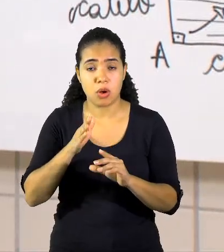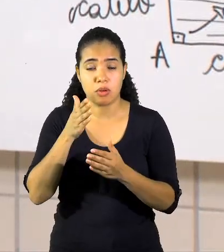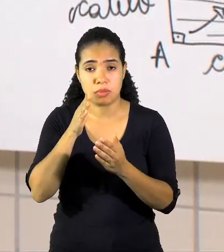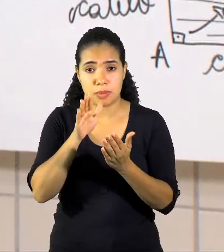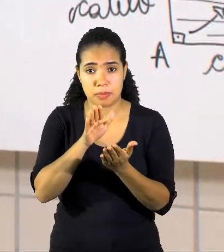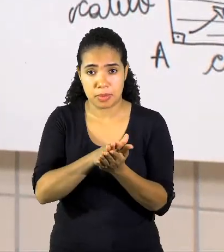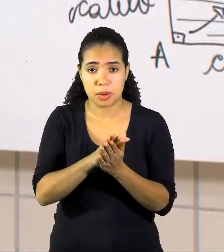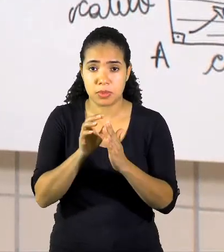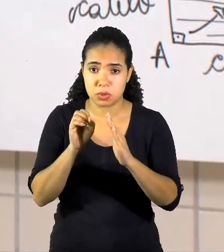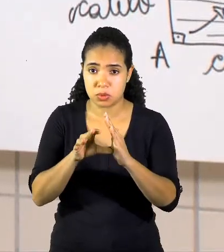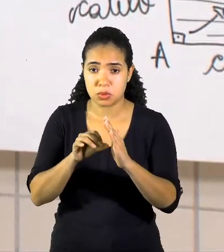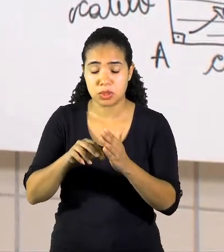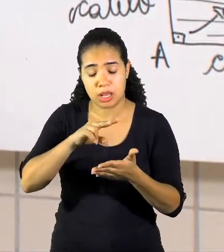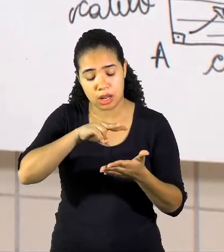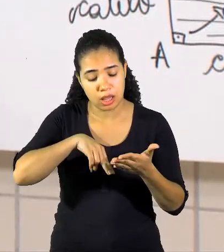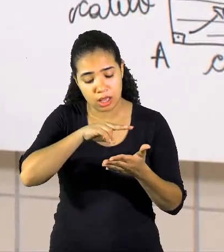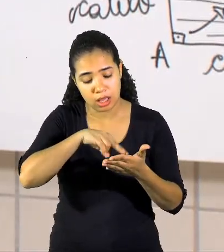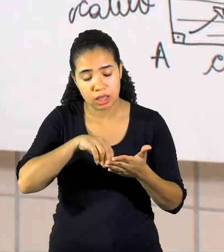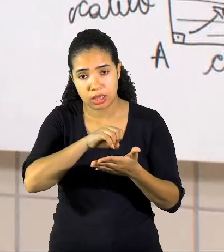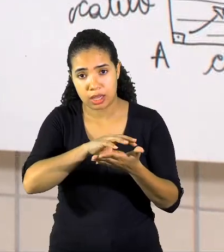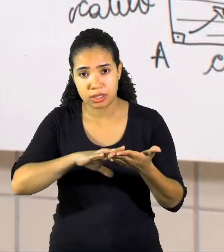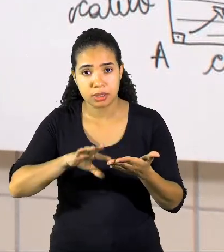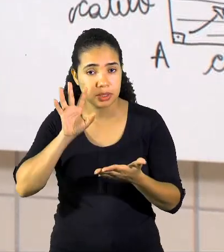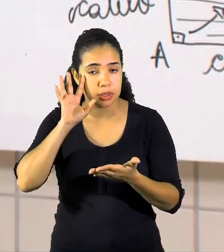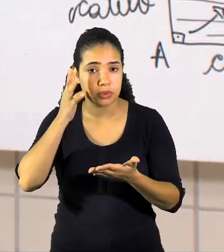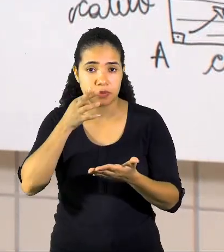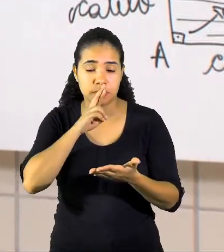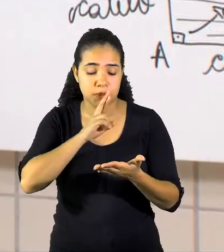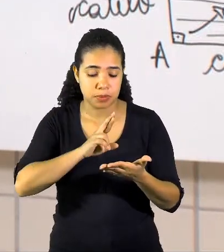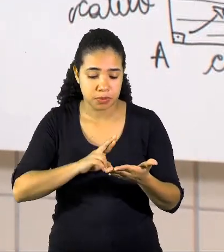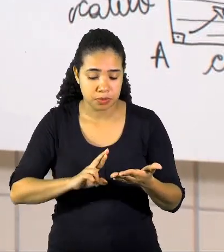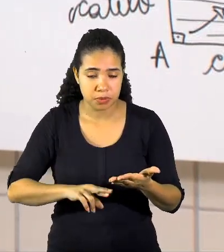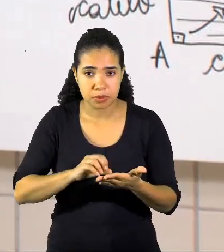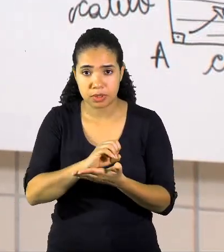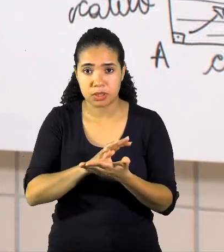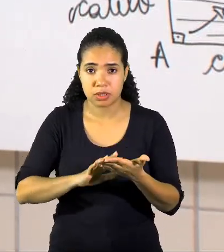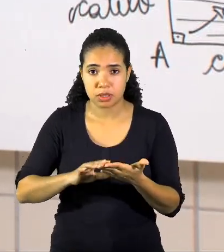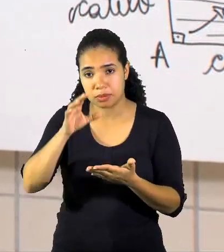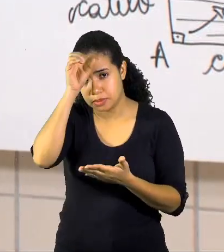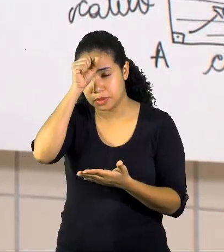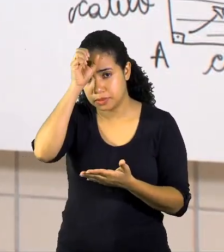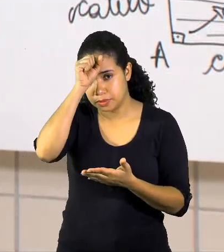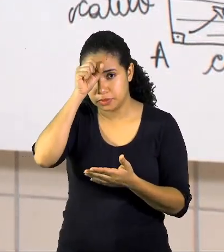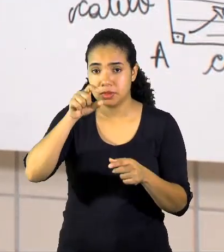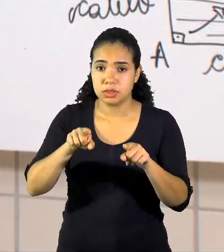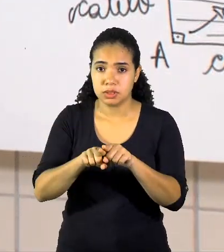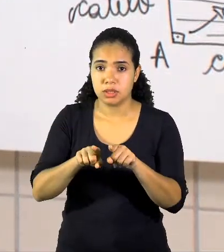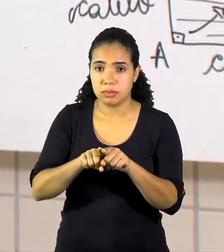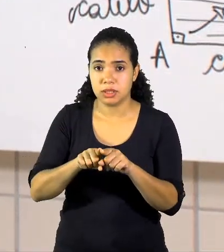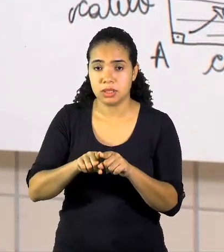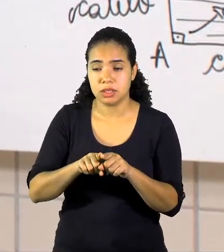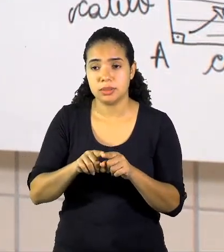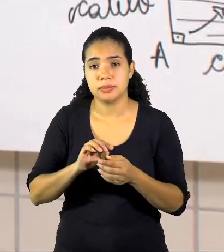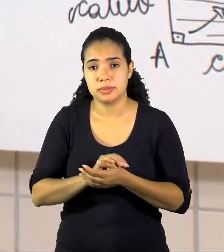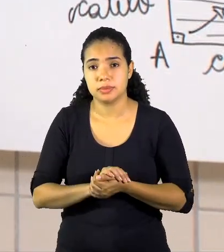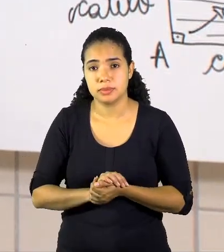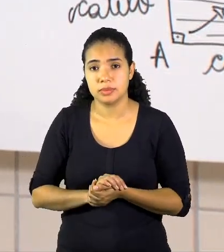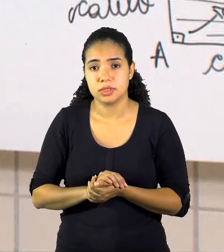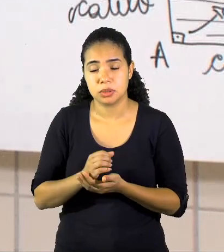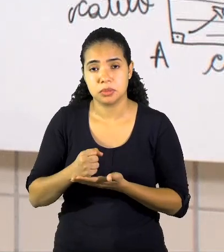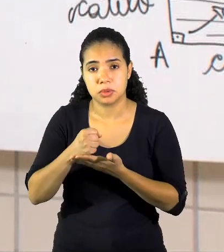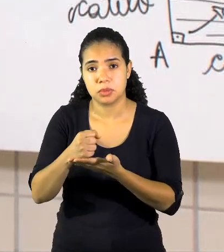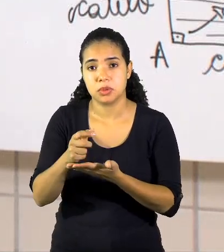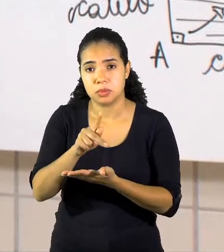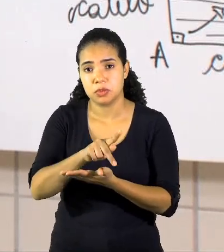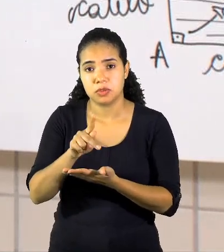estar lendo o nosso bloco de atividades, resolvendo as atividades de monitoramento de aprendizagem. E conte comigo